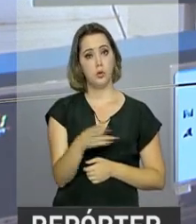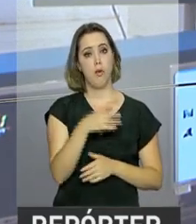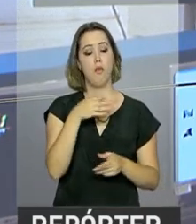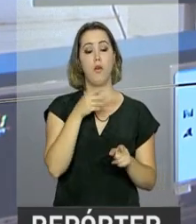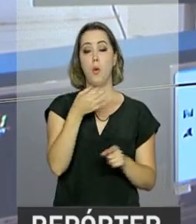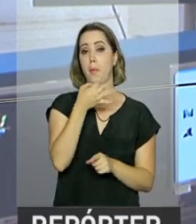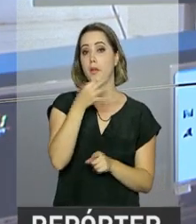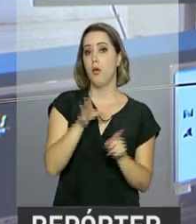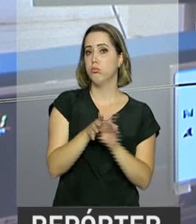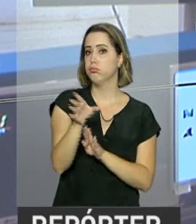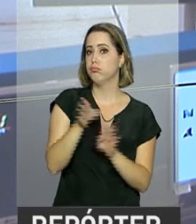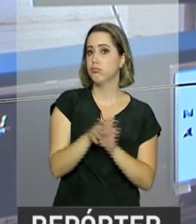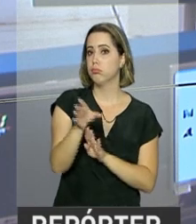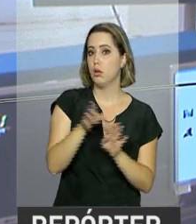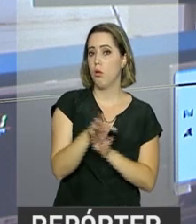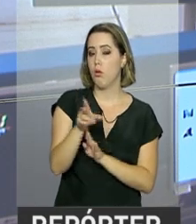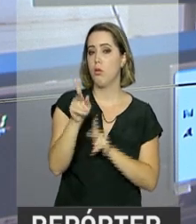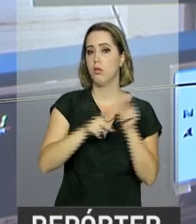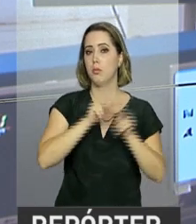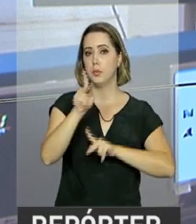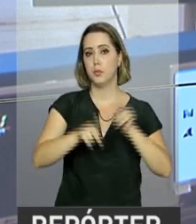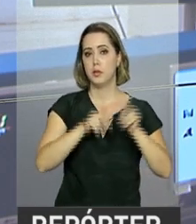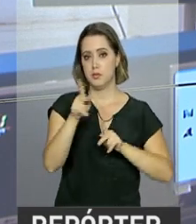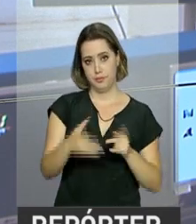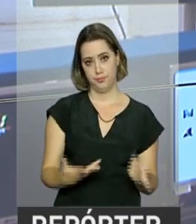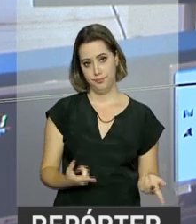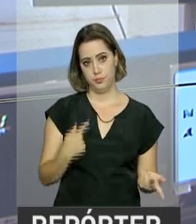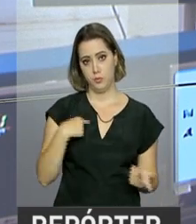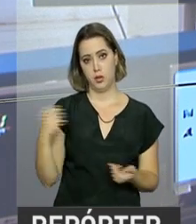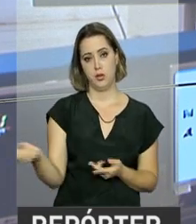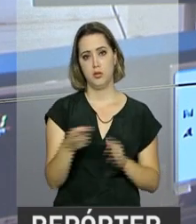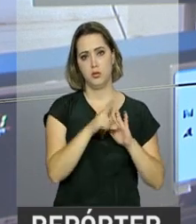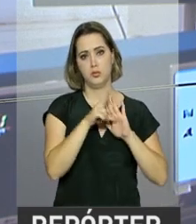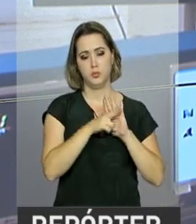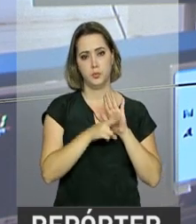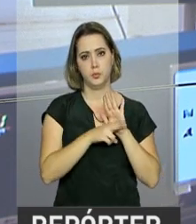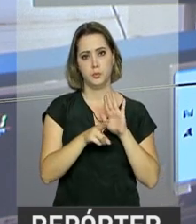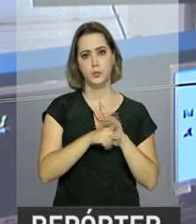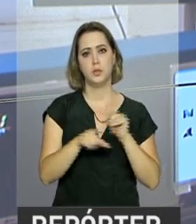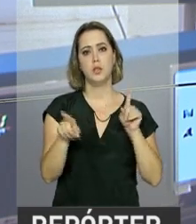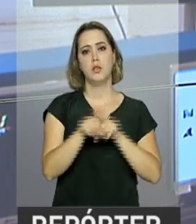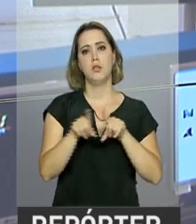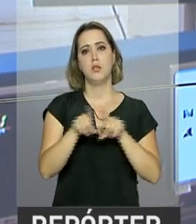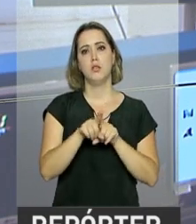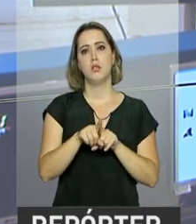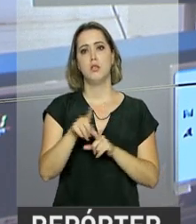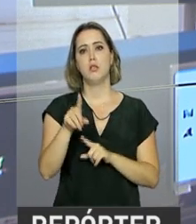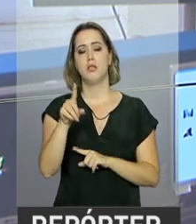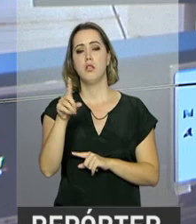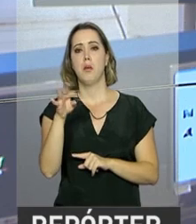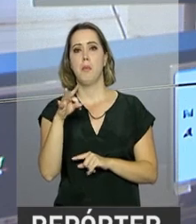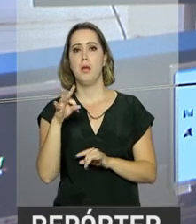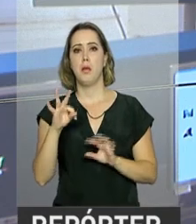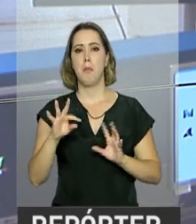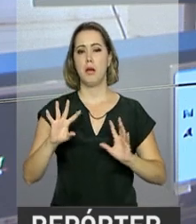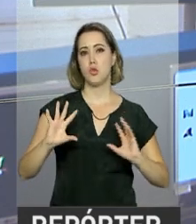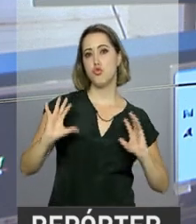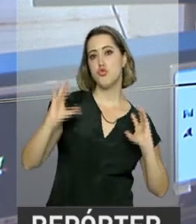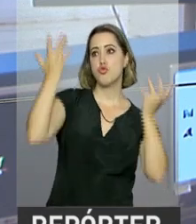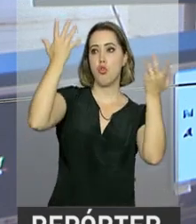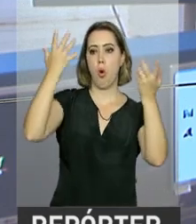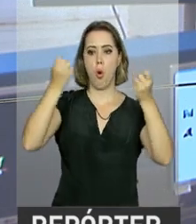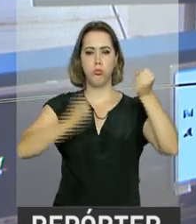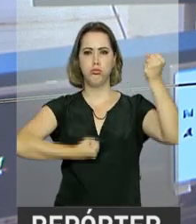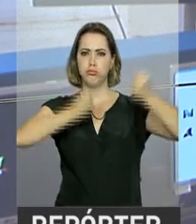pública para receber contribuições da sociedade civil as novas normas devem valer também para trios elétricos e outros grandes